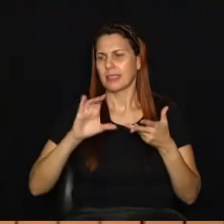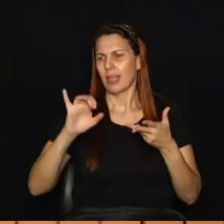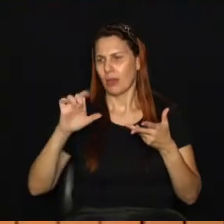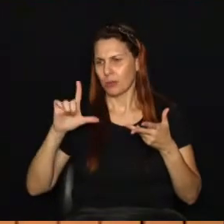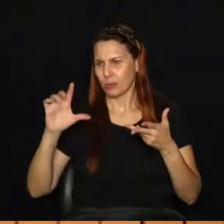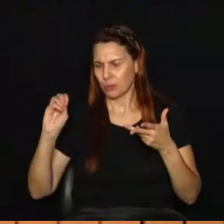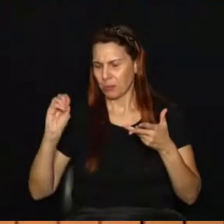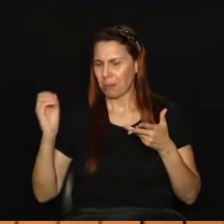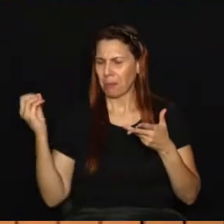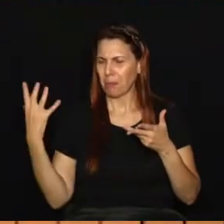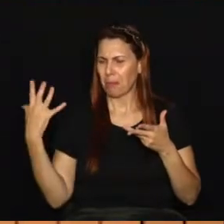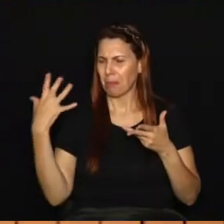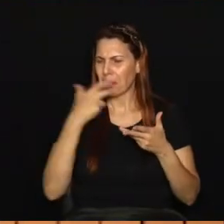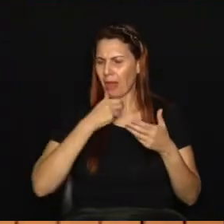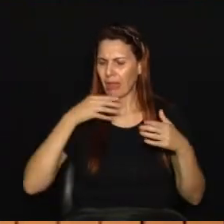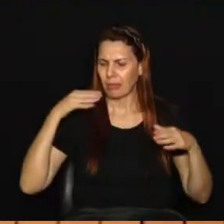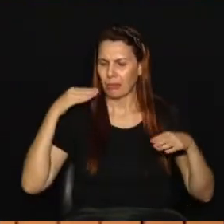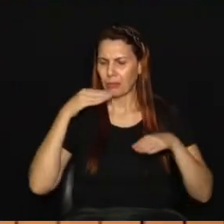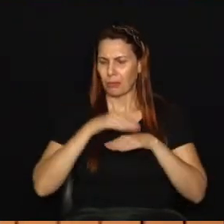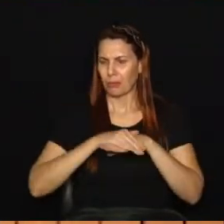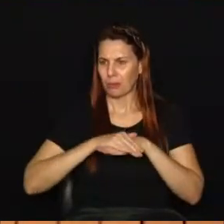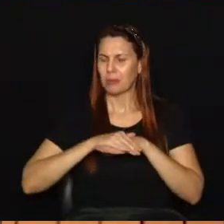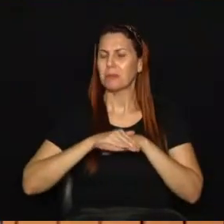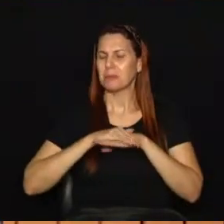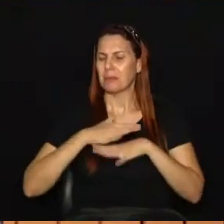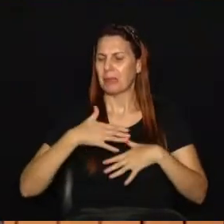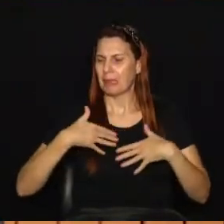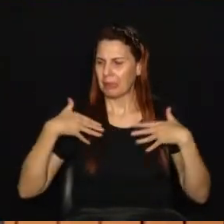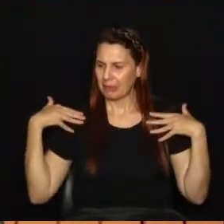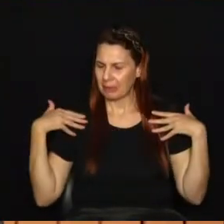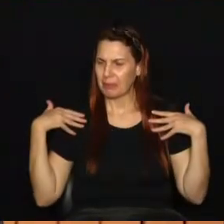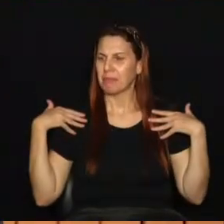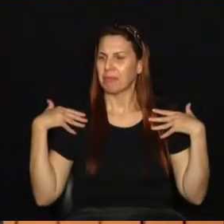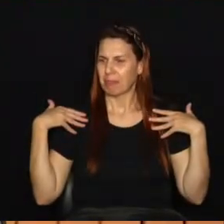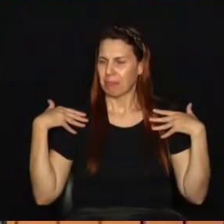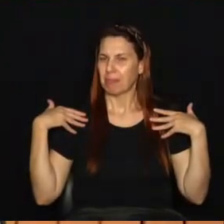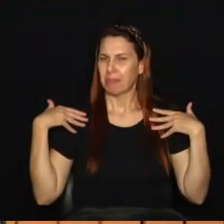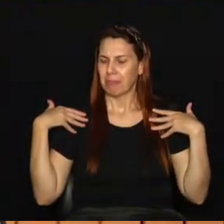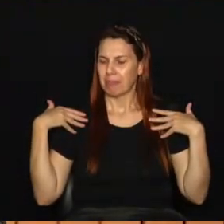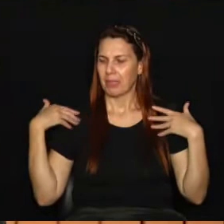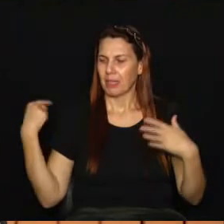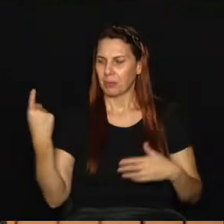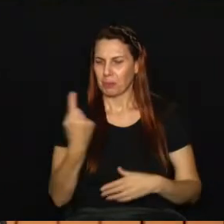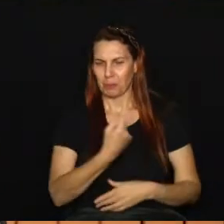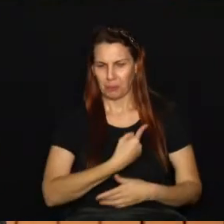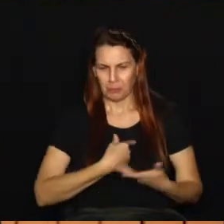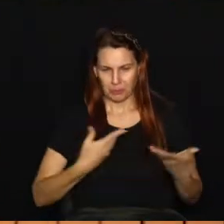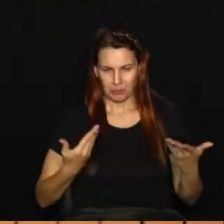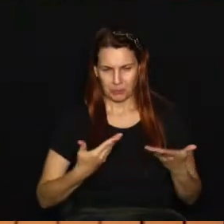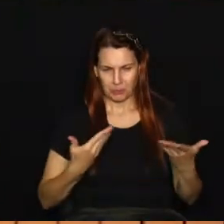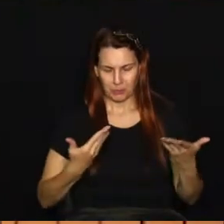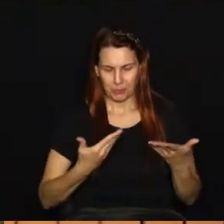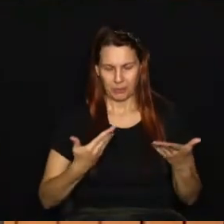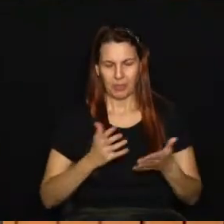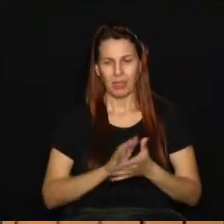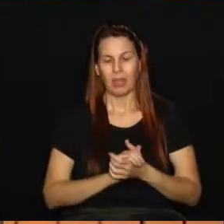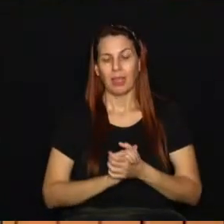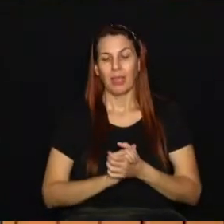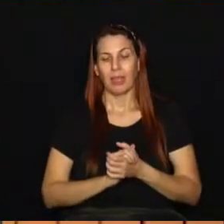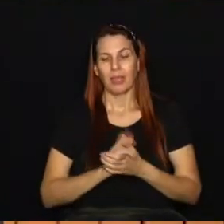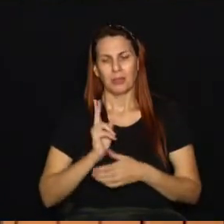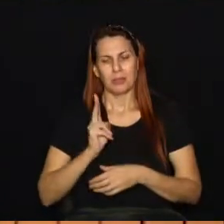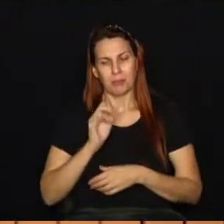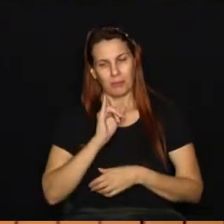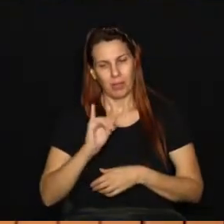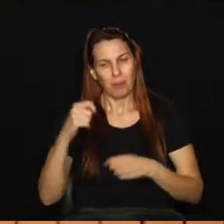nossa noite, trouxeram muita alegria. E nós, tirando todo o rito, que eu sempre falo